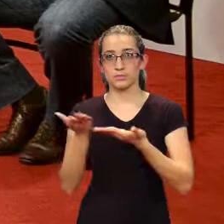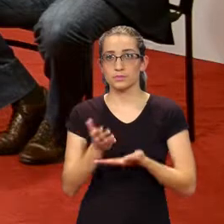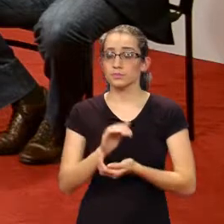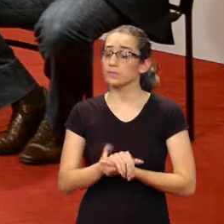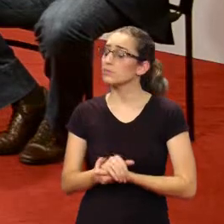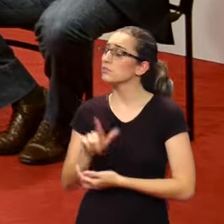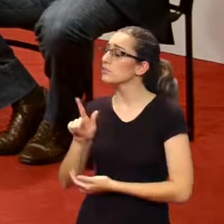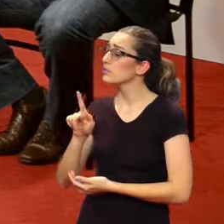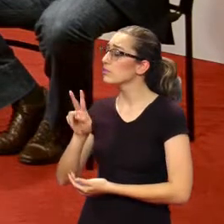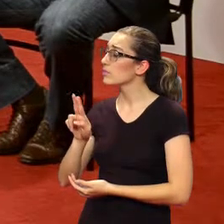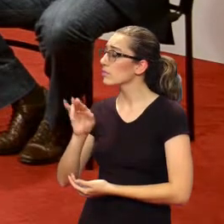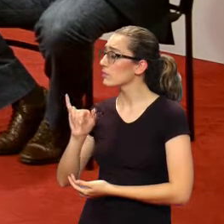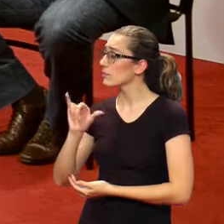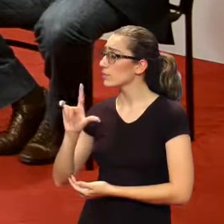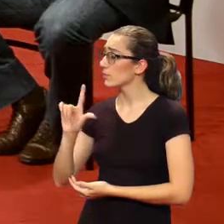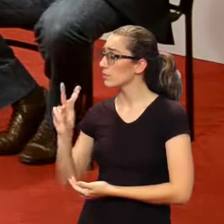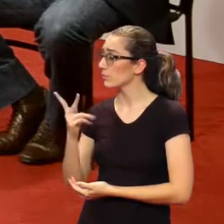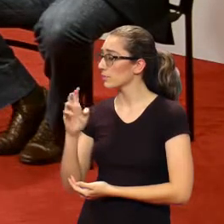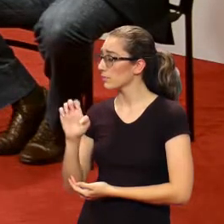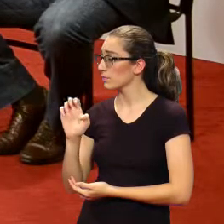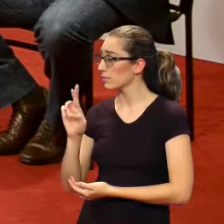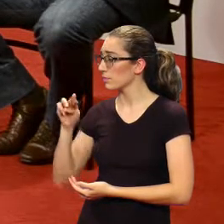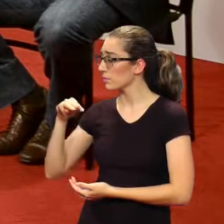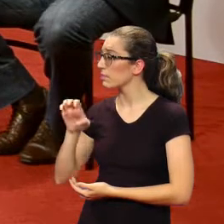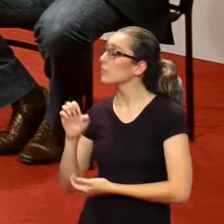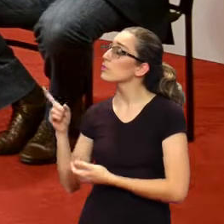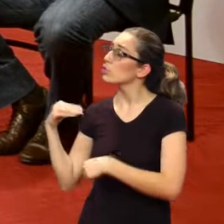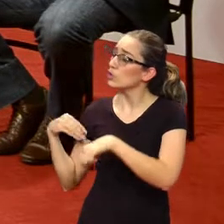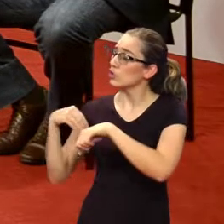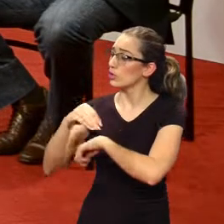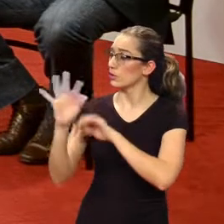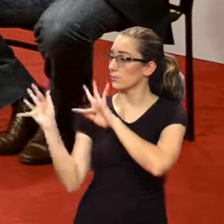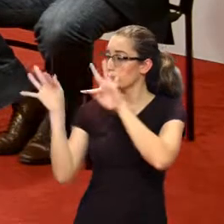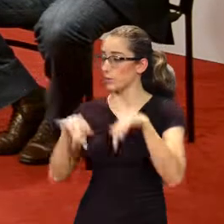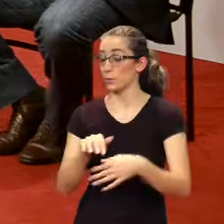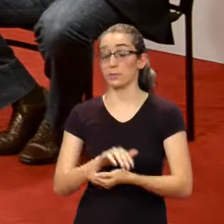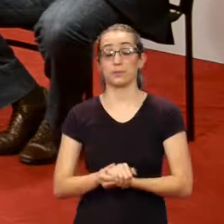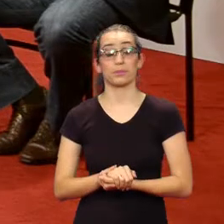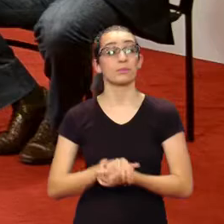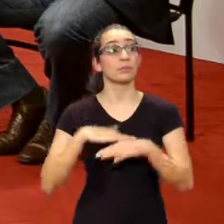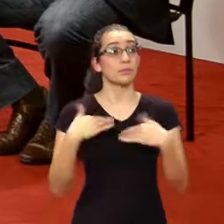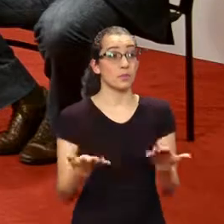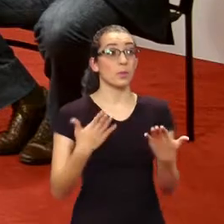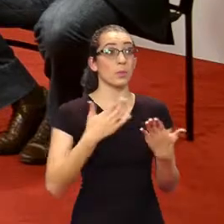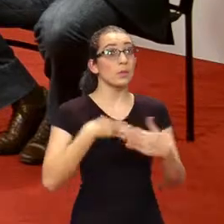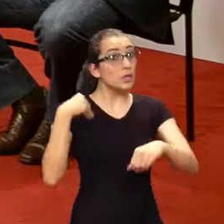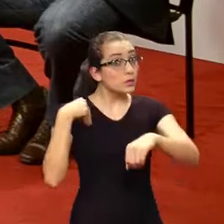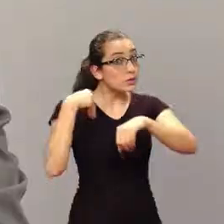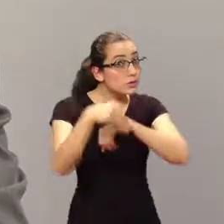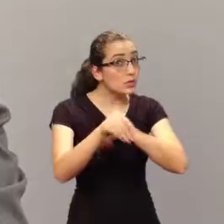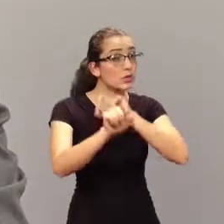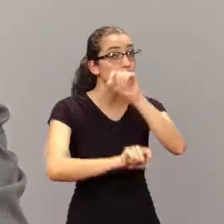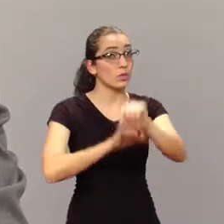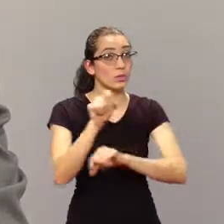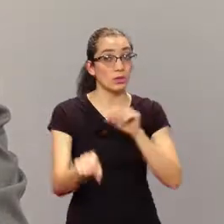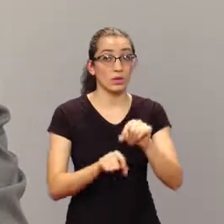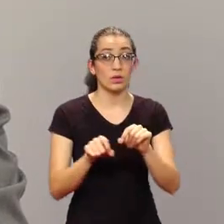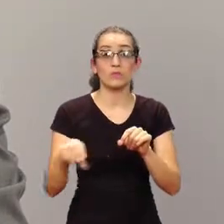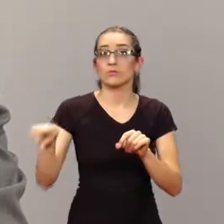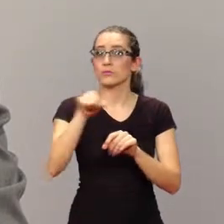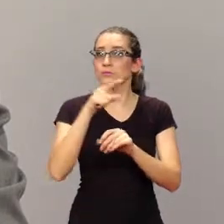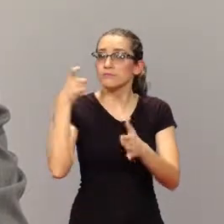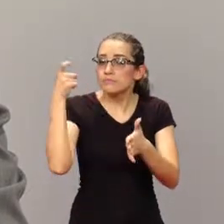nossos convidados. Professor Guilherme, qual é o seu recado final? O meu recado final para os nossos telespectadores é